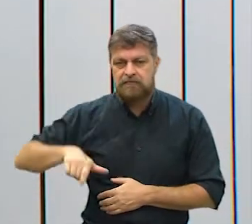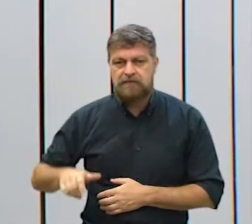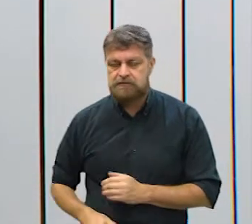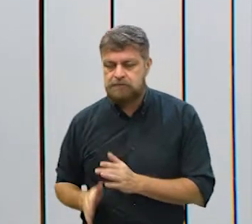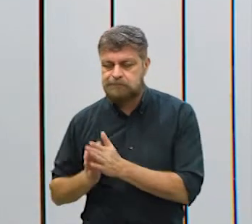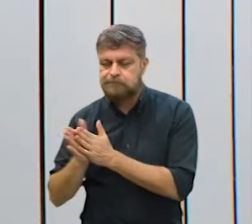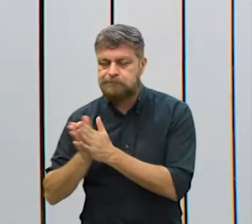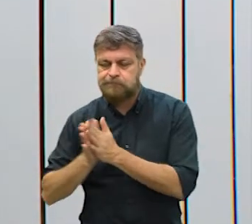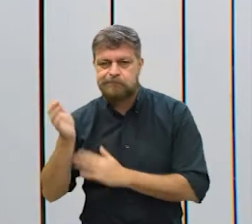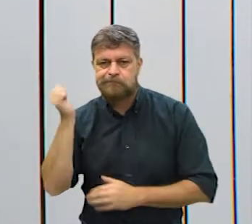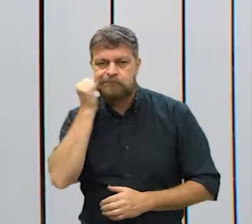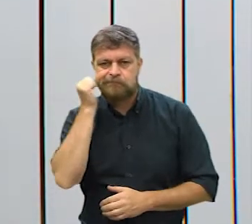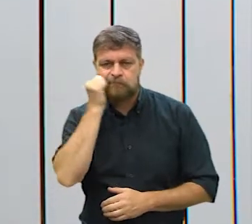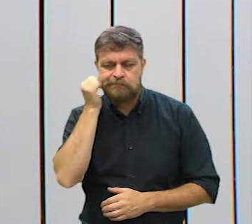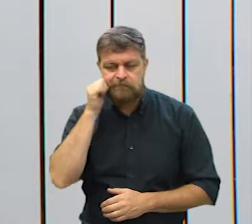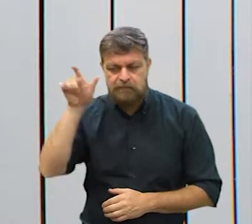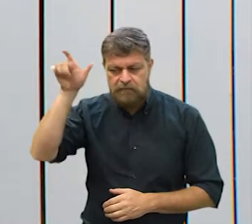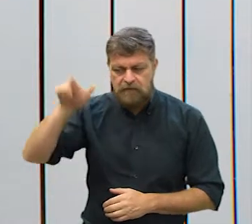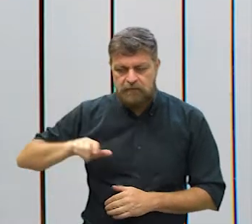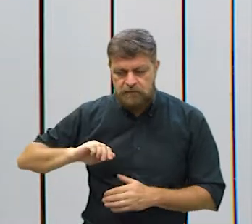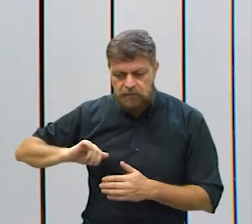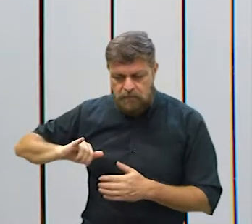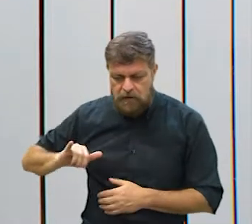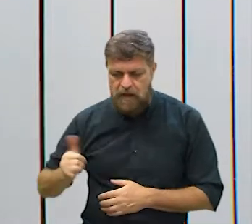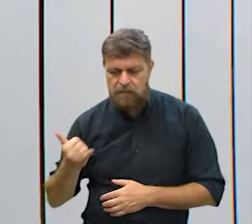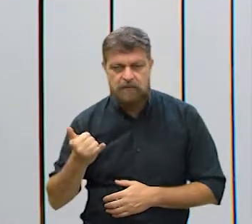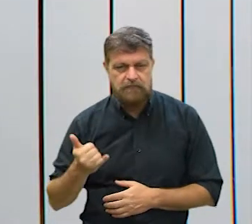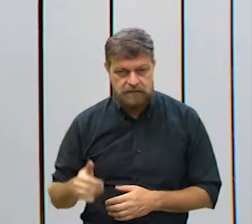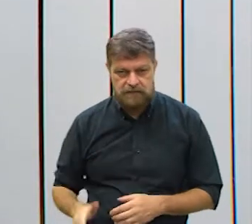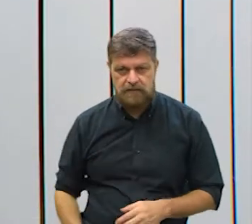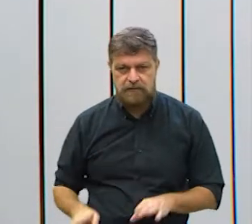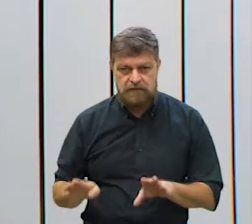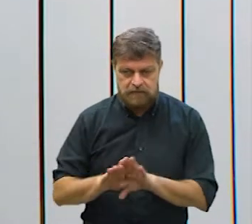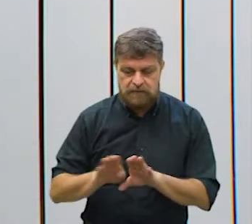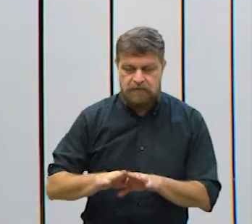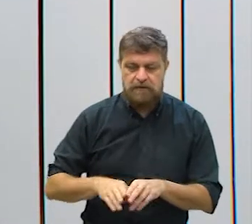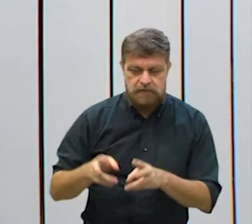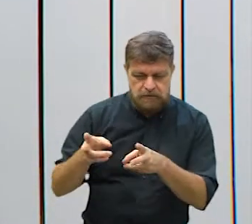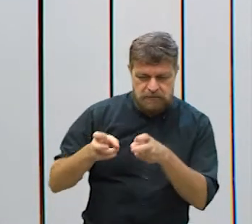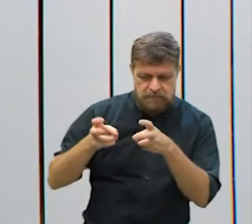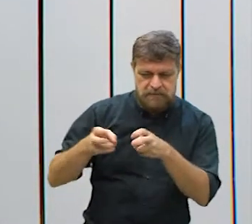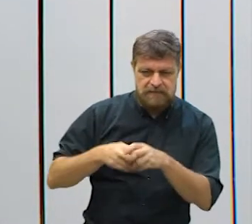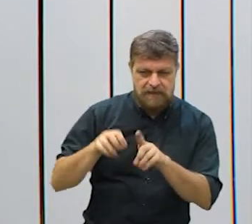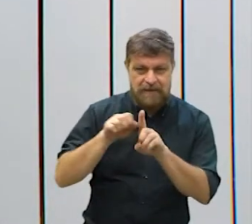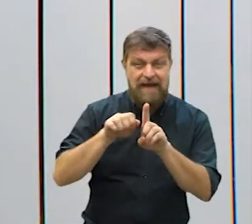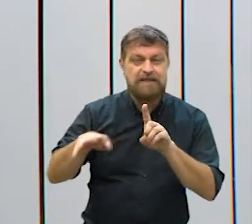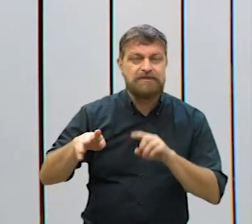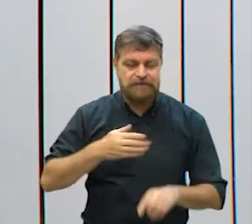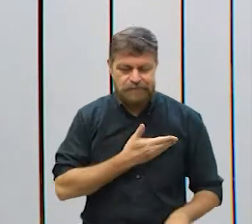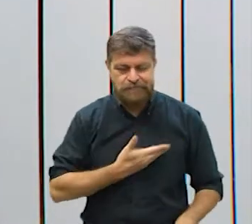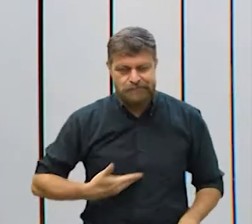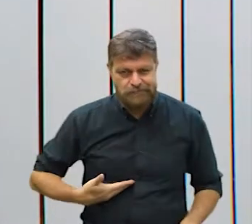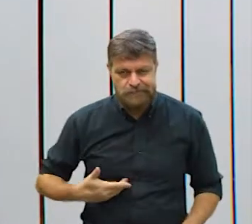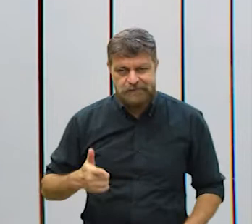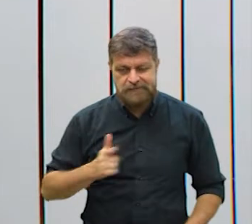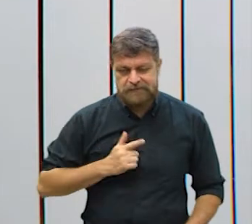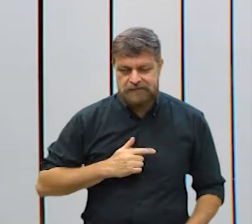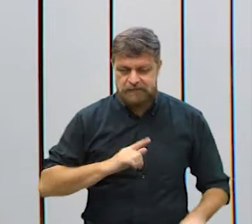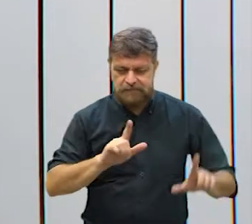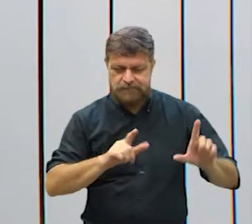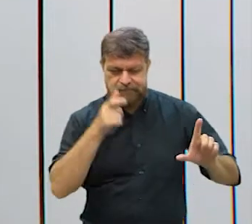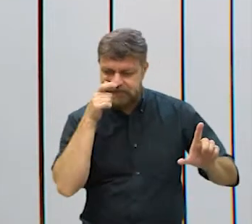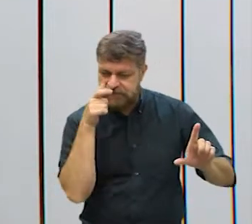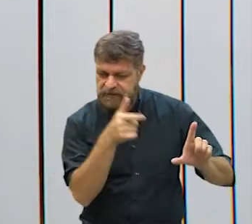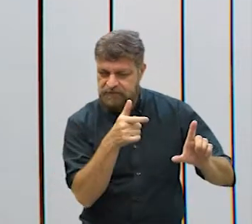oportunista por trás aí, seja ele cidadão, seja ele agente público, também a gente vê alguns casos, né? Às vezes sai aí as